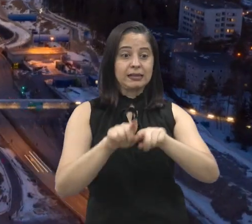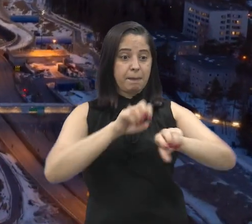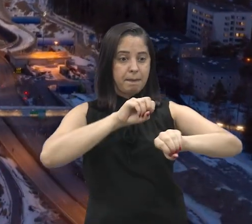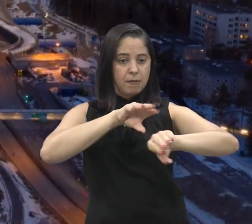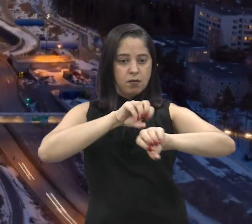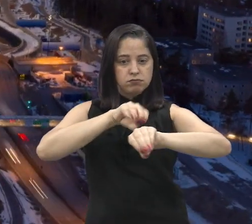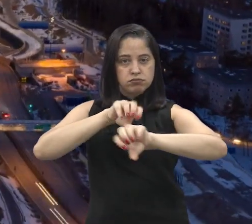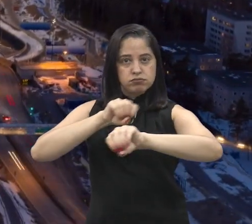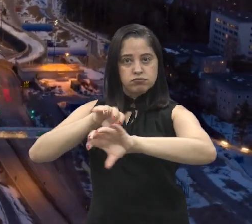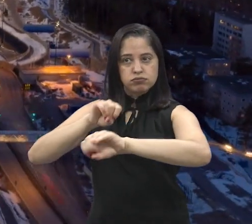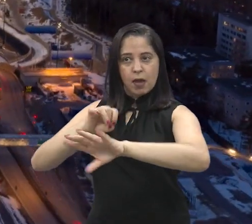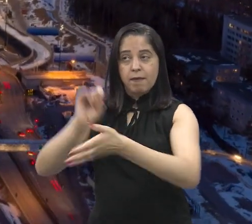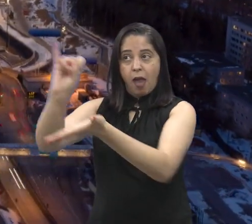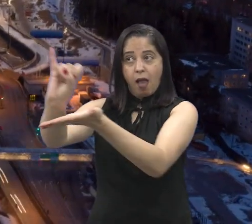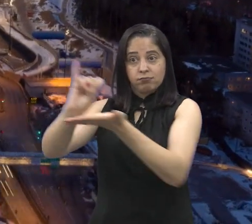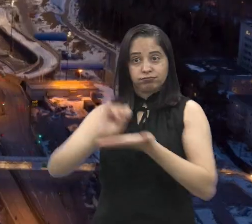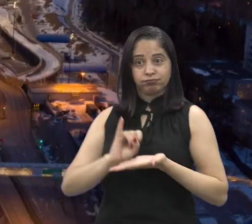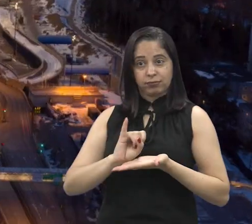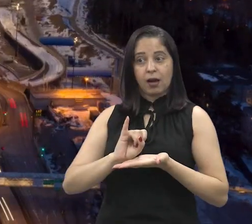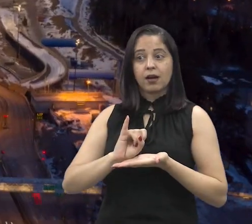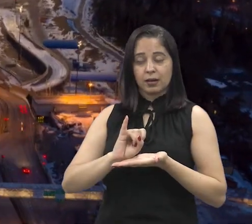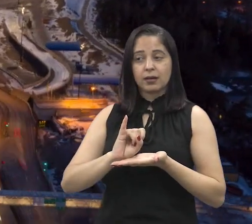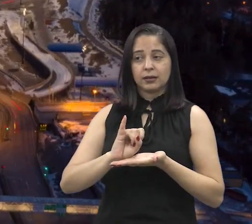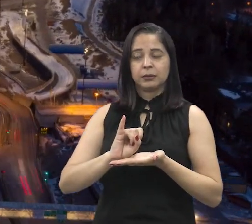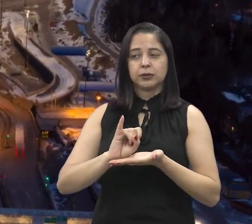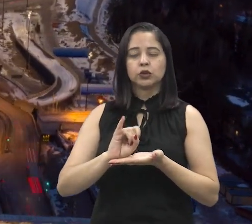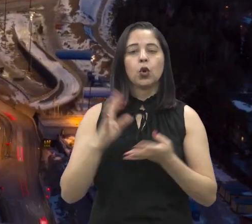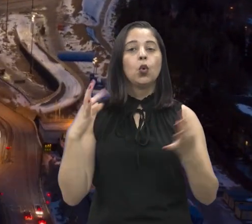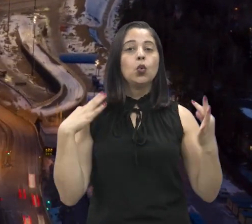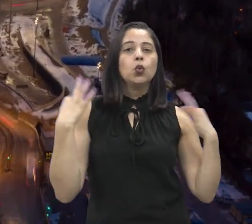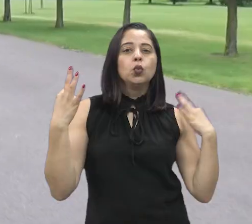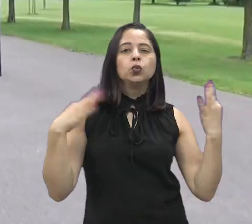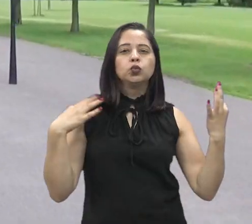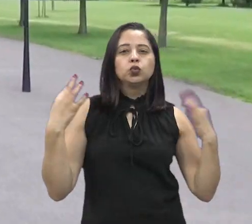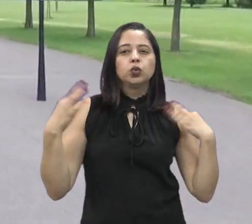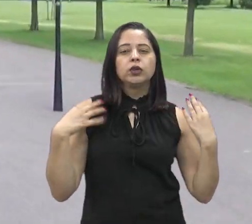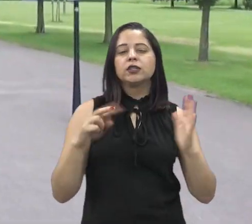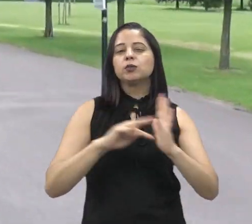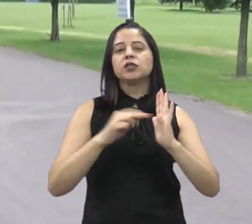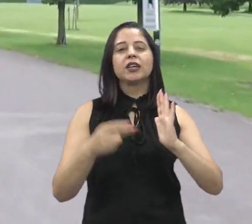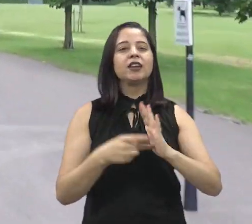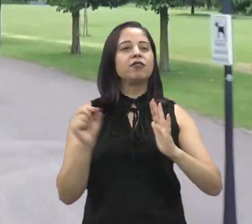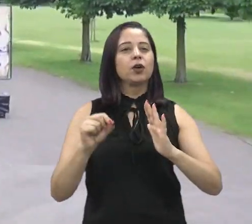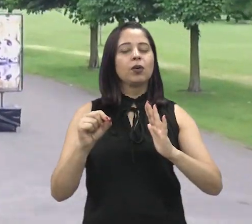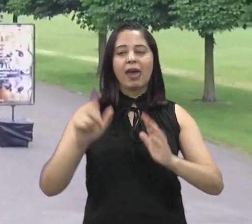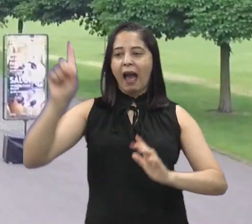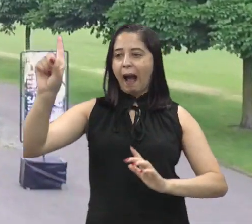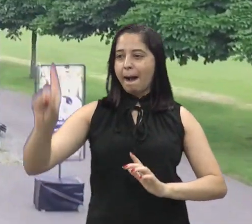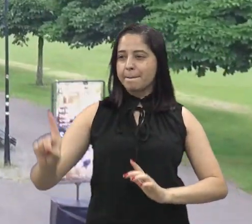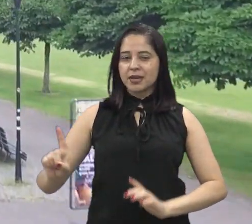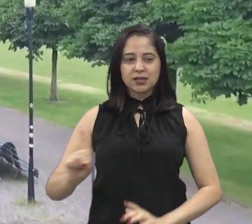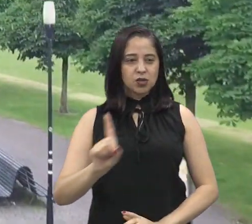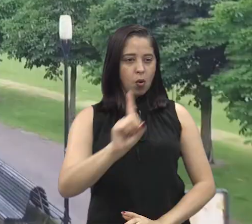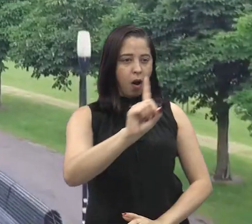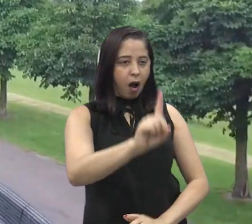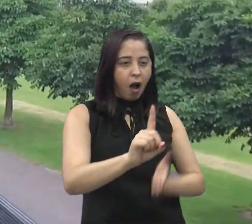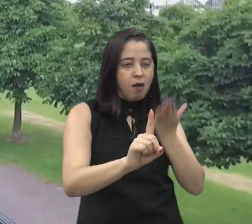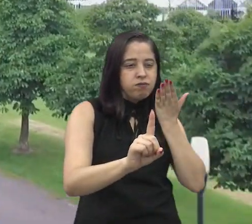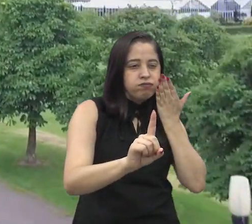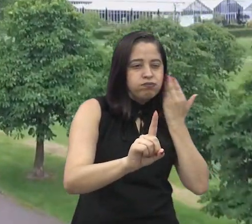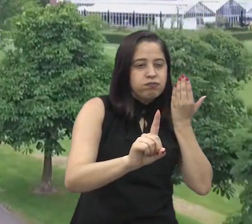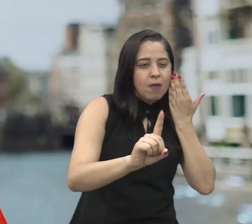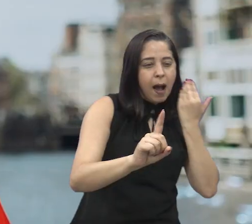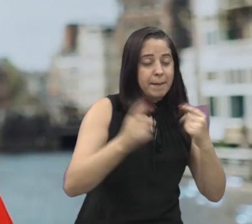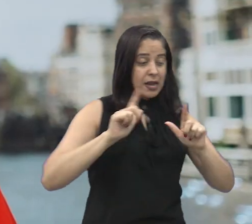essa modalidade de turismo conecta o visitante à história, aos costumes e também às tradições de